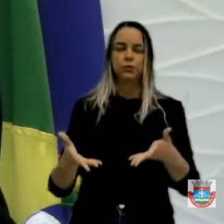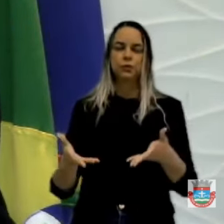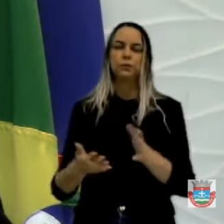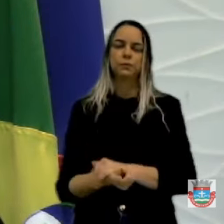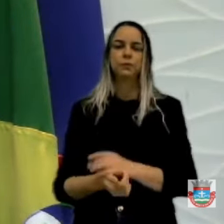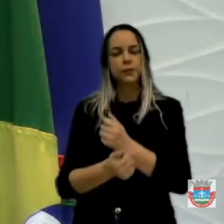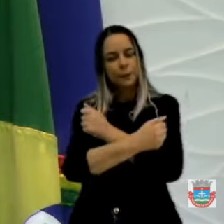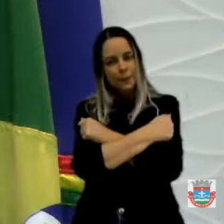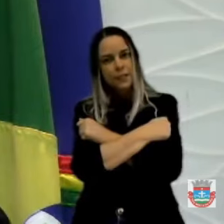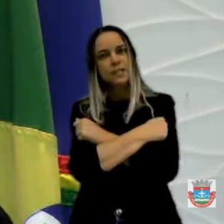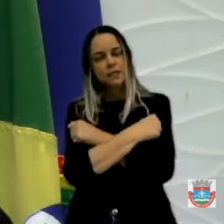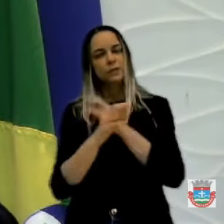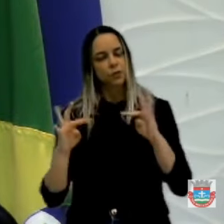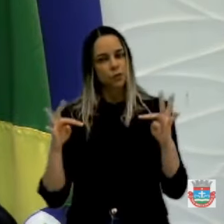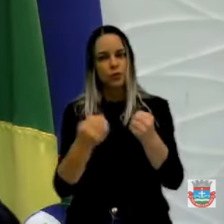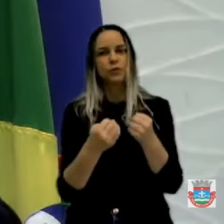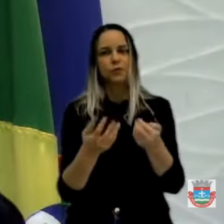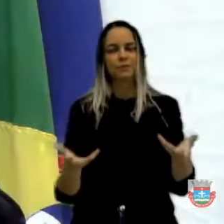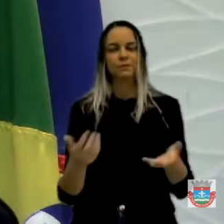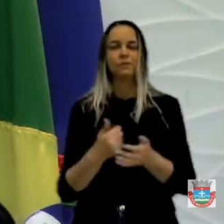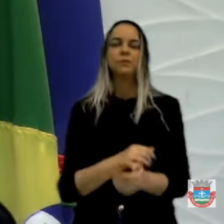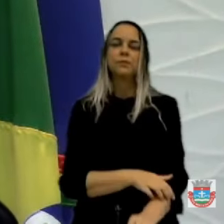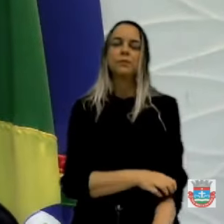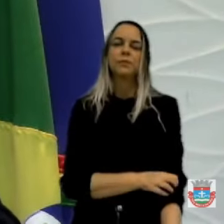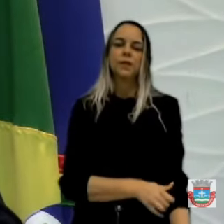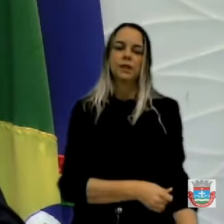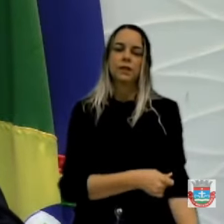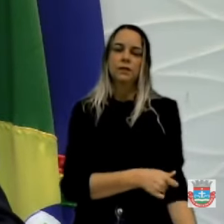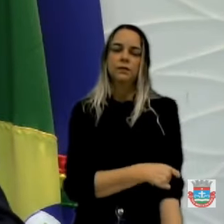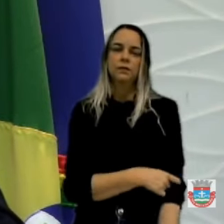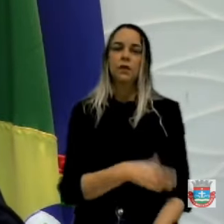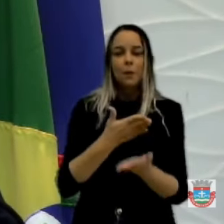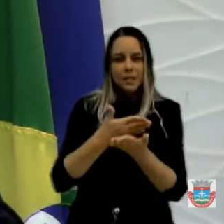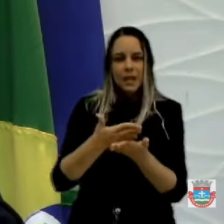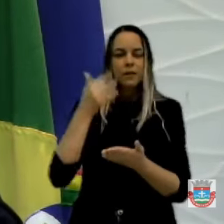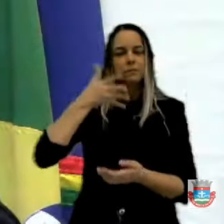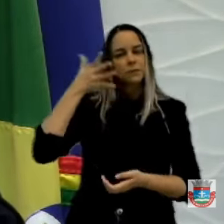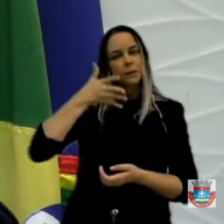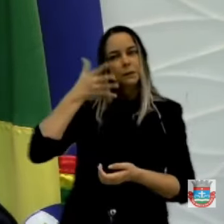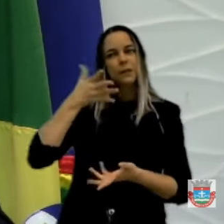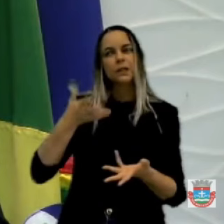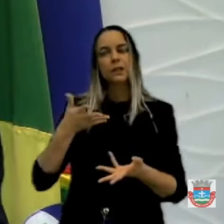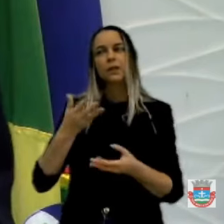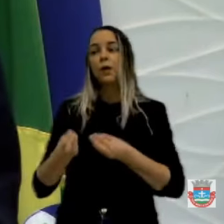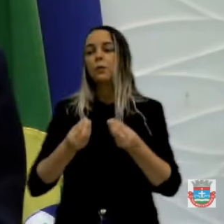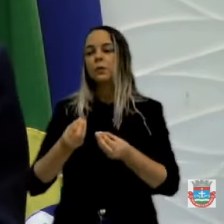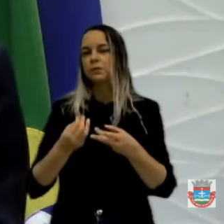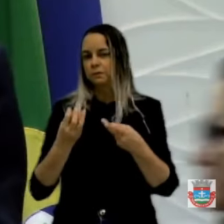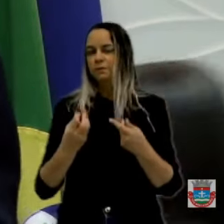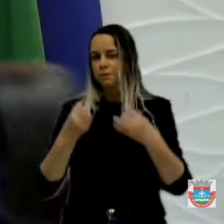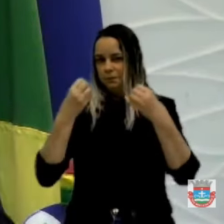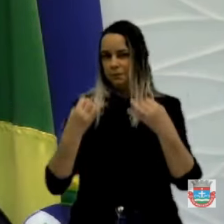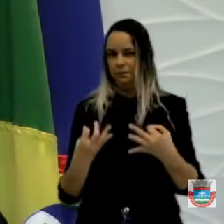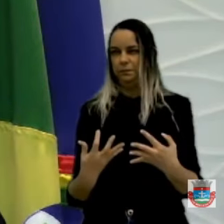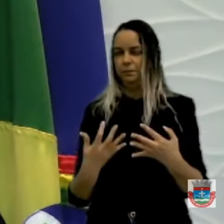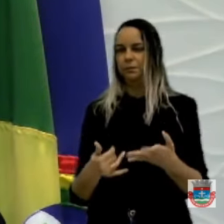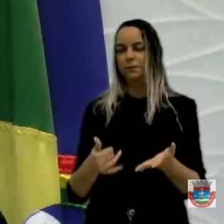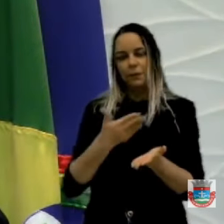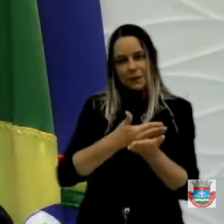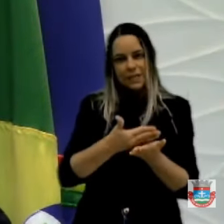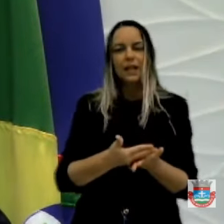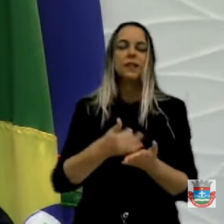abraço a todos e vamos iniciar as nossas falas, né. Começo falando aqui, parabenizando o